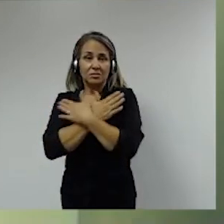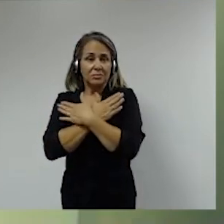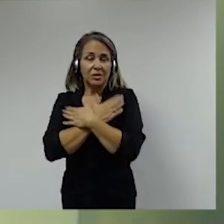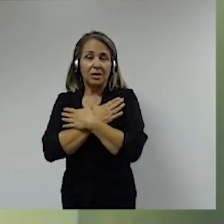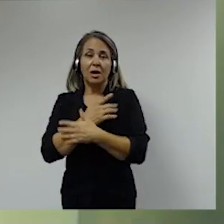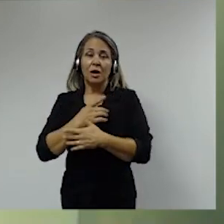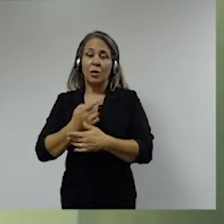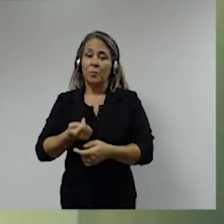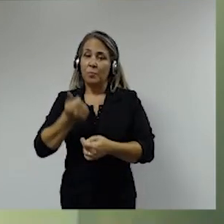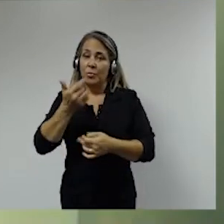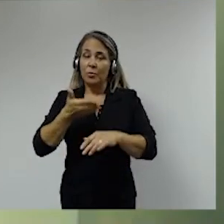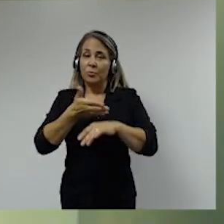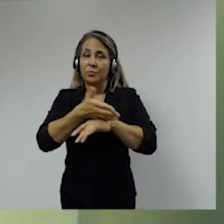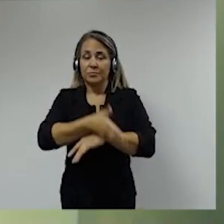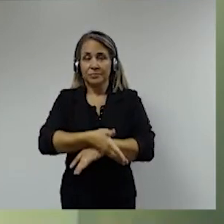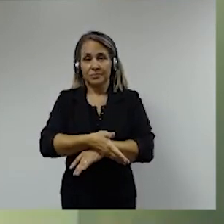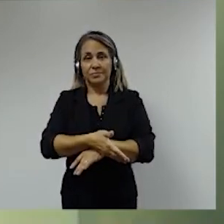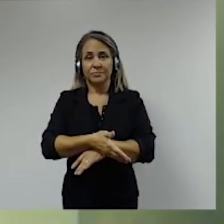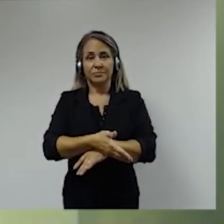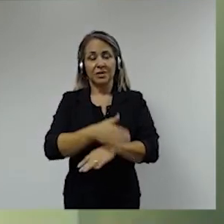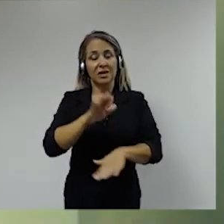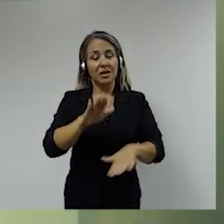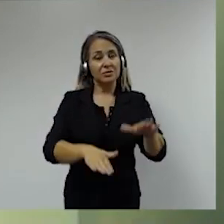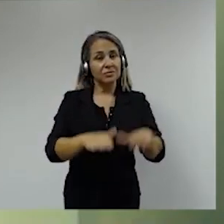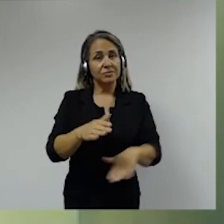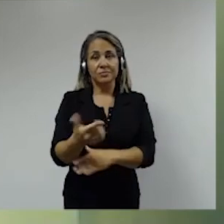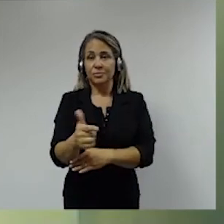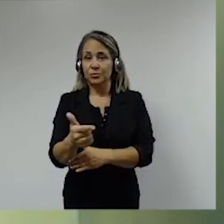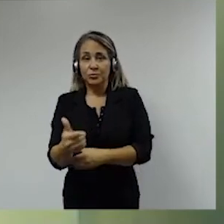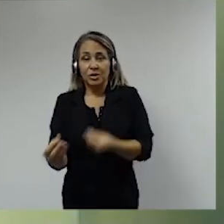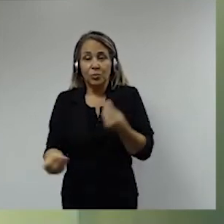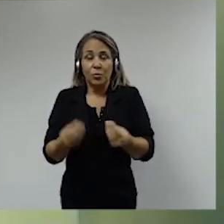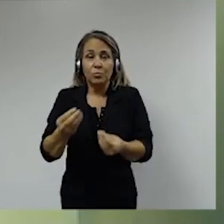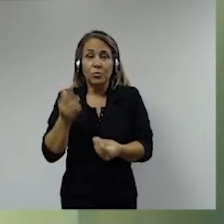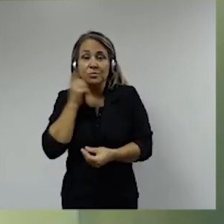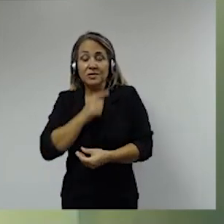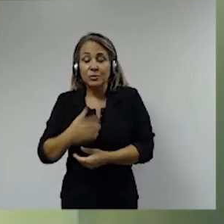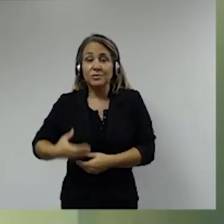pouco acesso, e às vezes não tem nem um celular